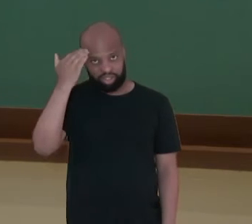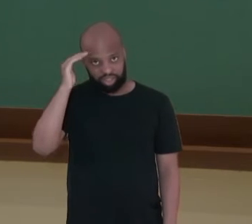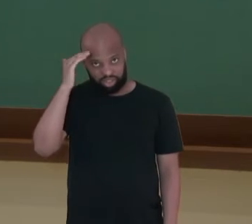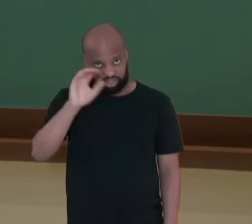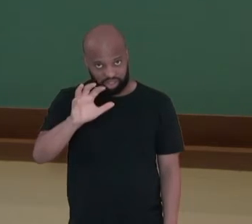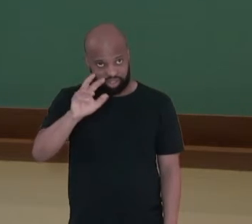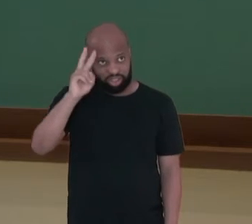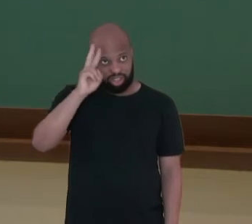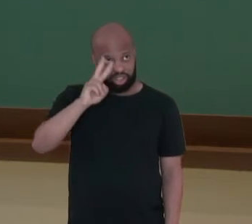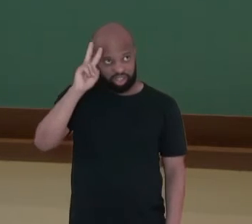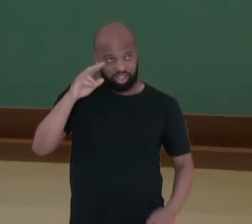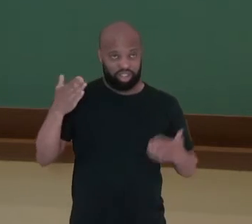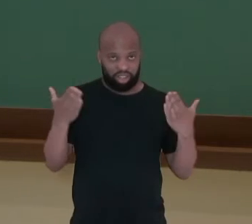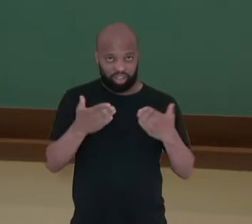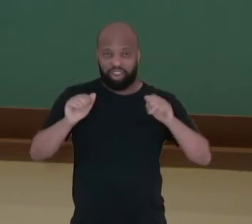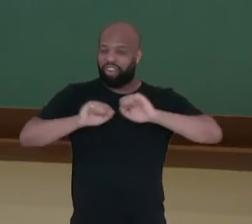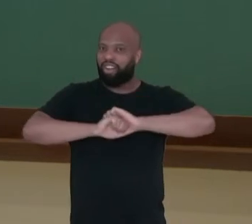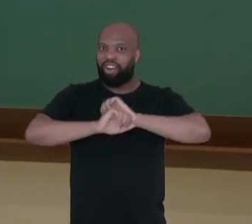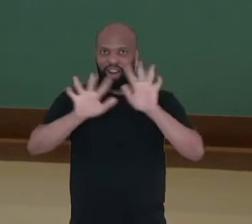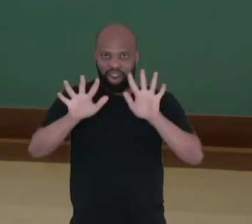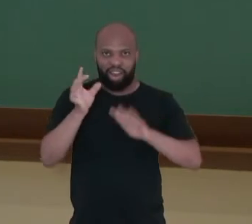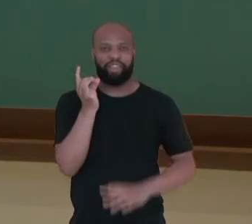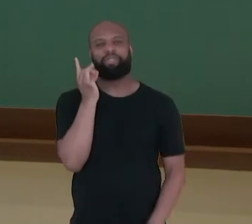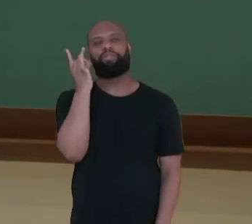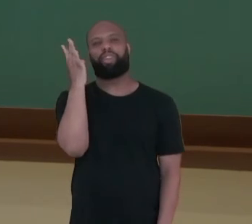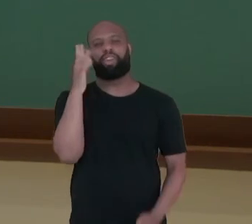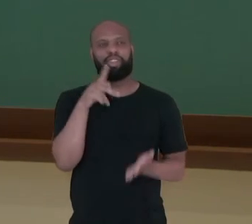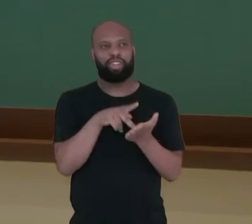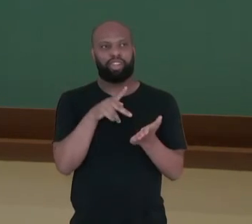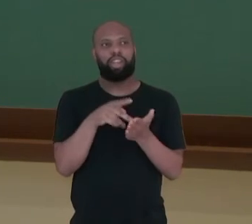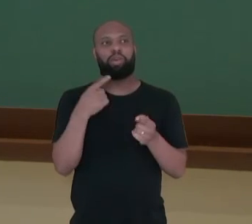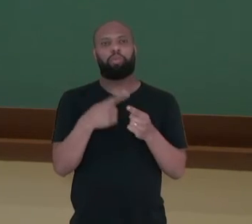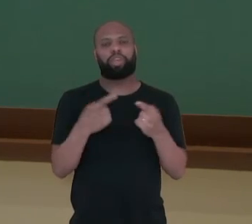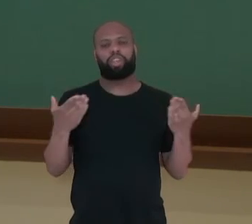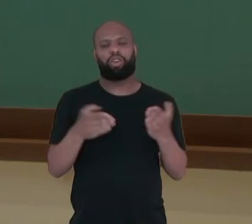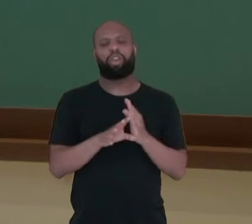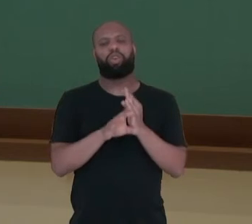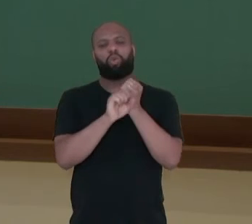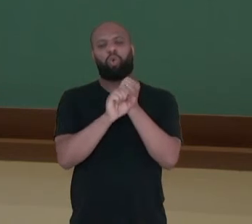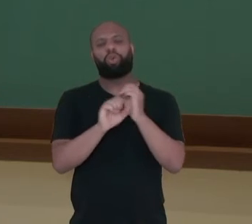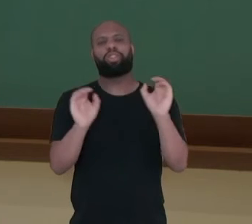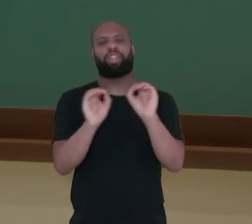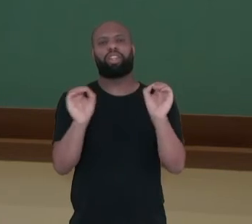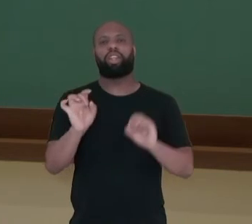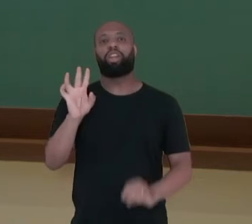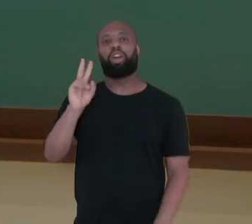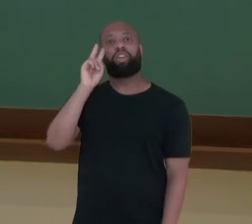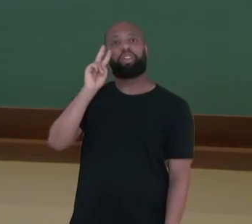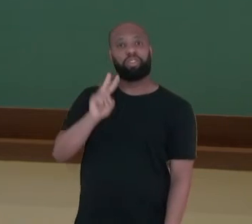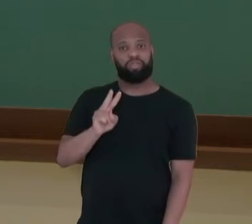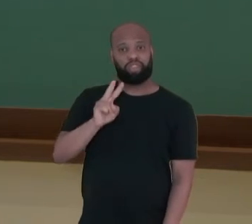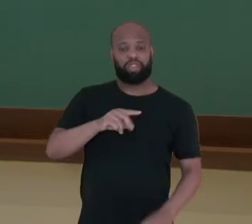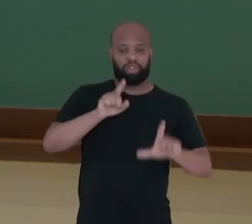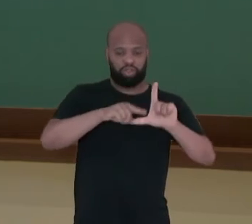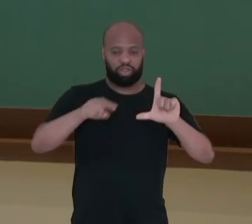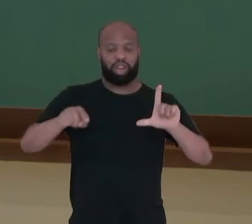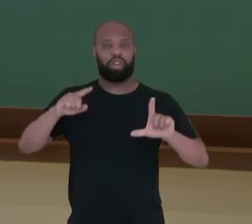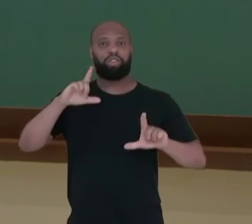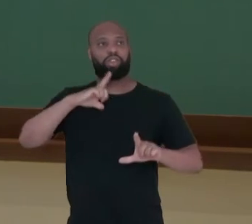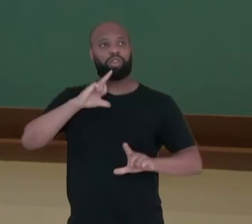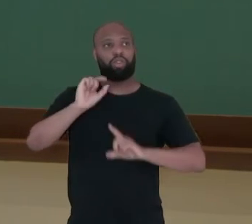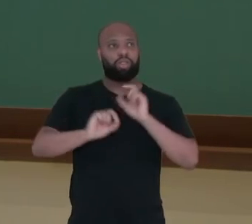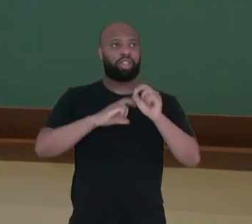para lembrar? Ficou fácil, né? Porque aqui não tem conta nenhuma, é só você olhar. De olhar o gráfico, você já tem essas